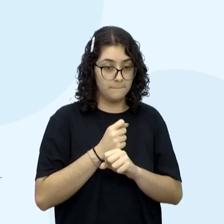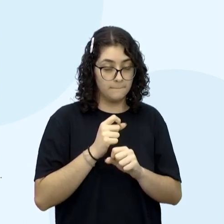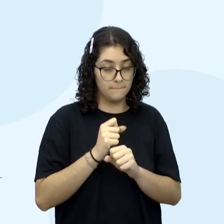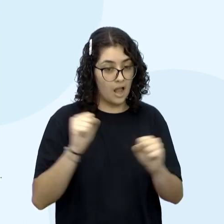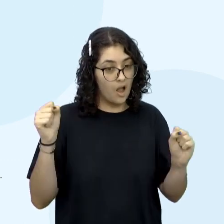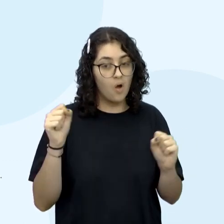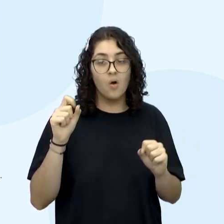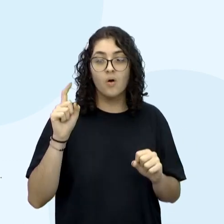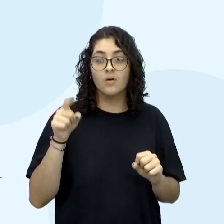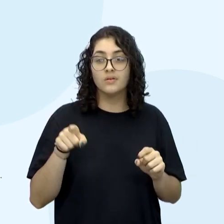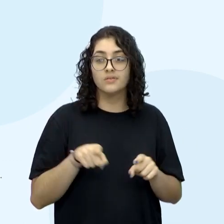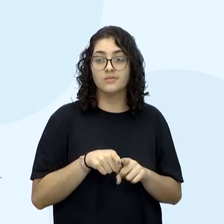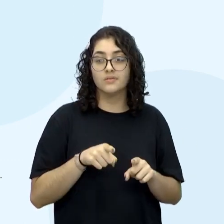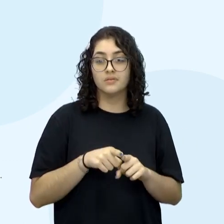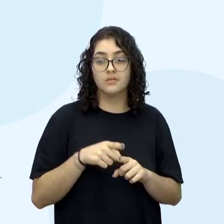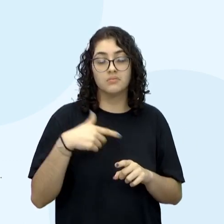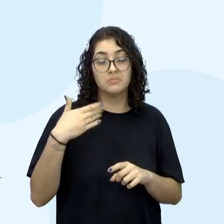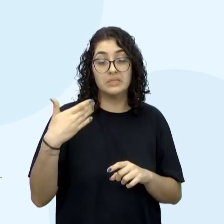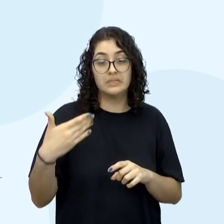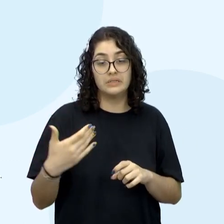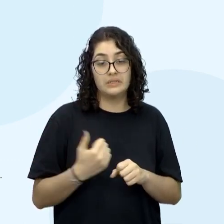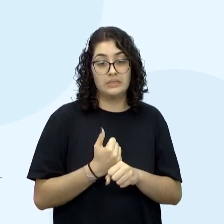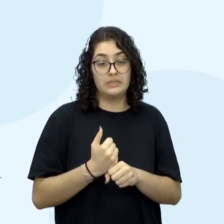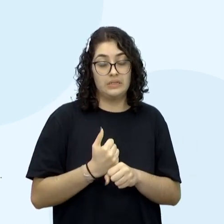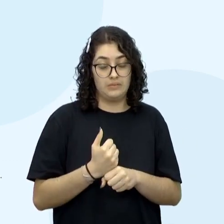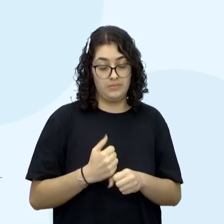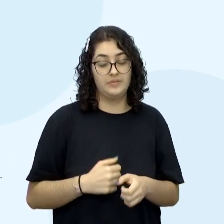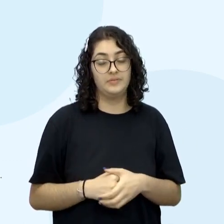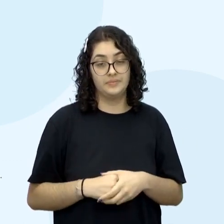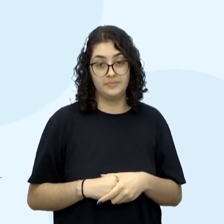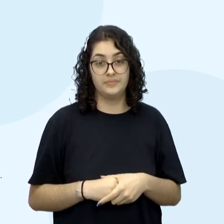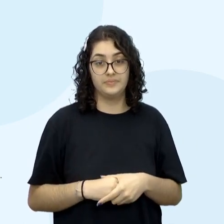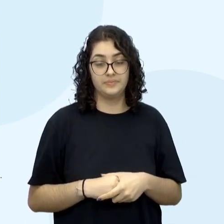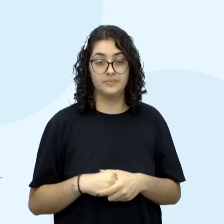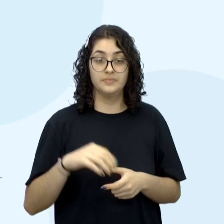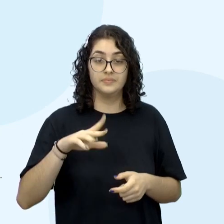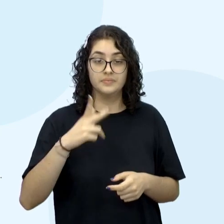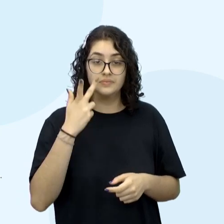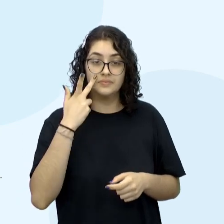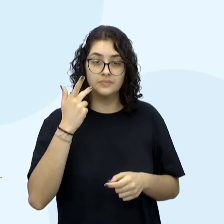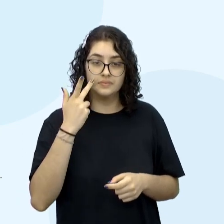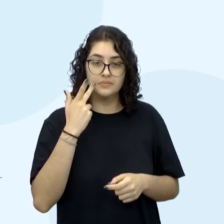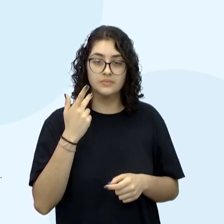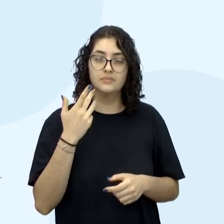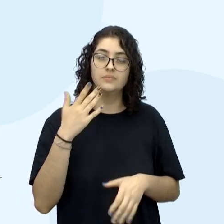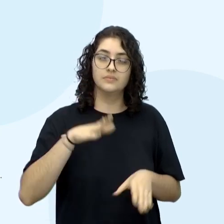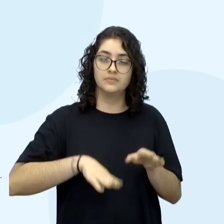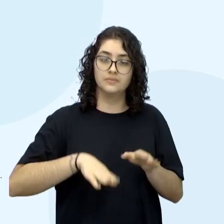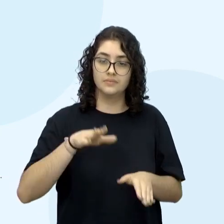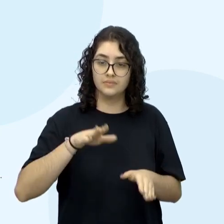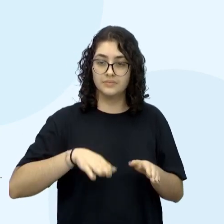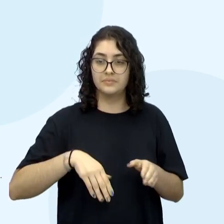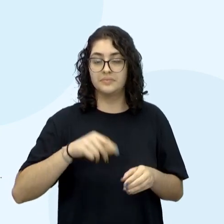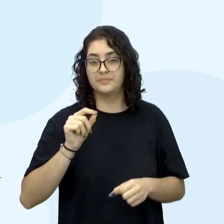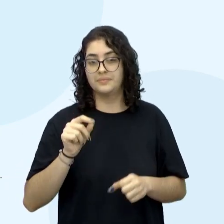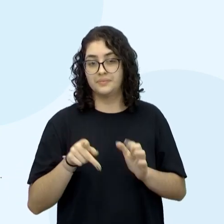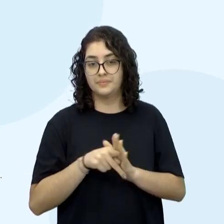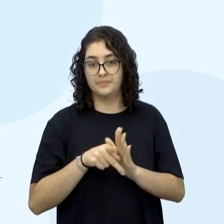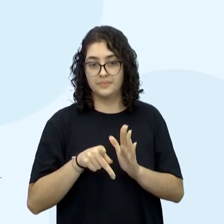regime permanente, ou pelo menos mais prolongado que a erosão pluvial. Então, normalmente, dependendo da erosão